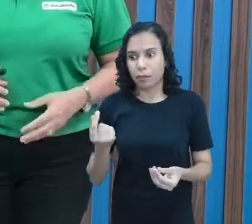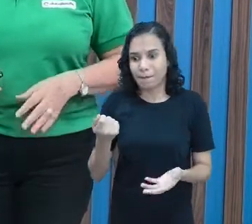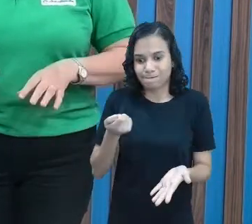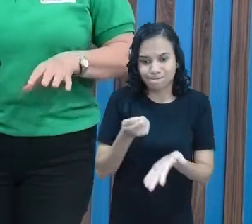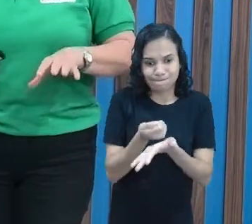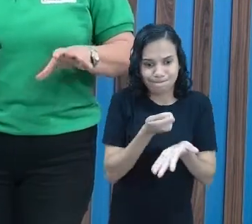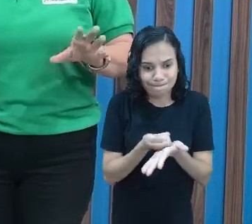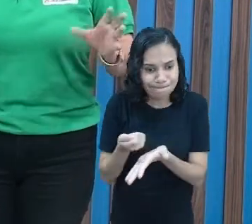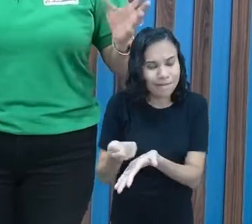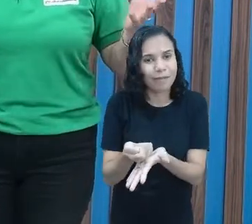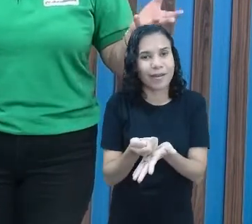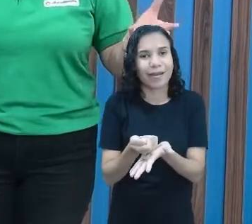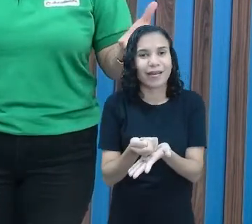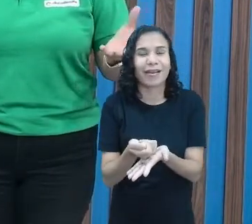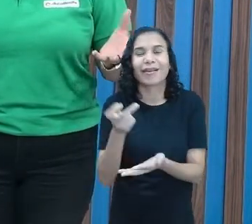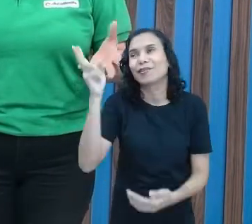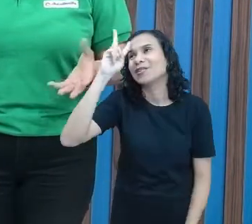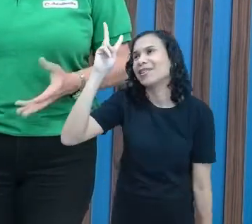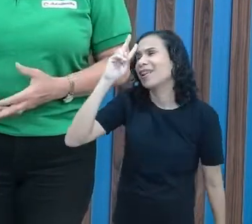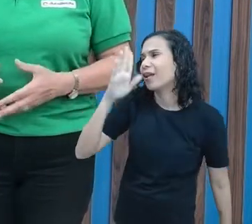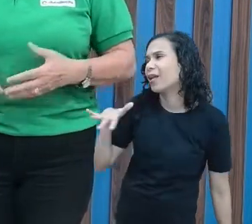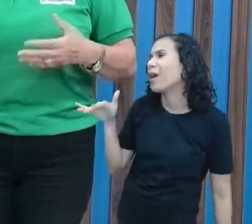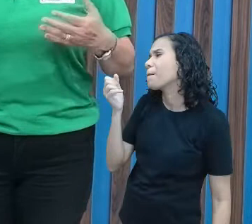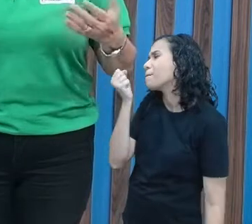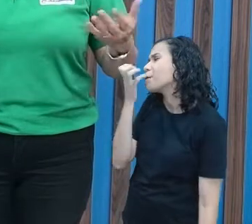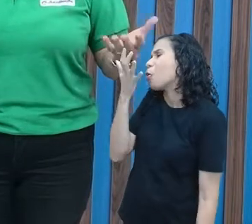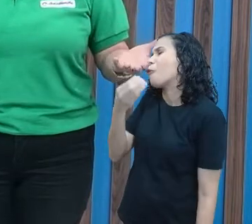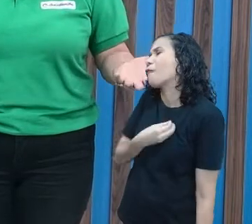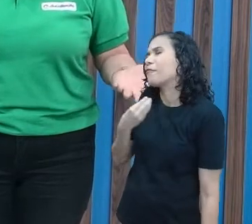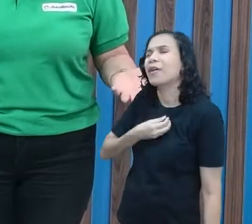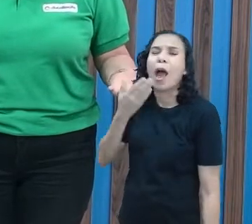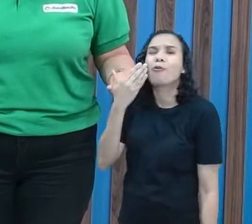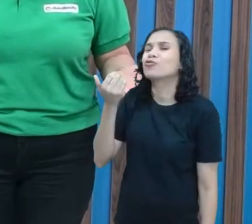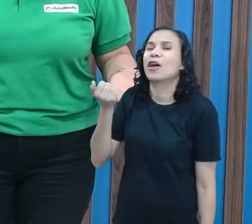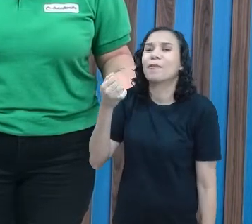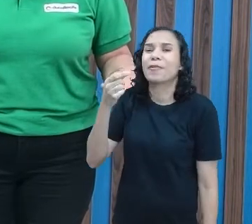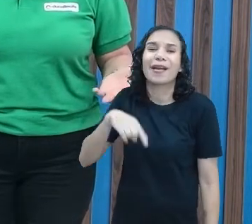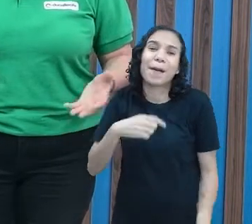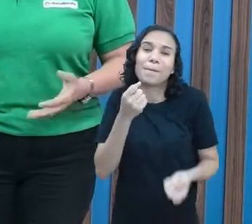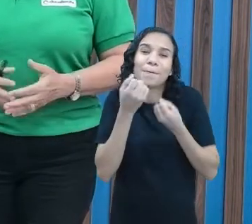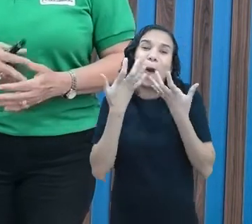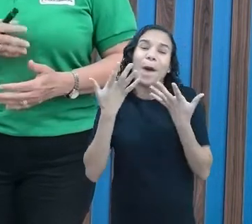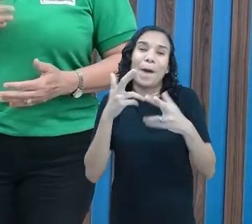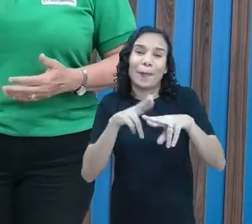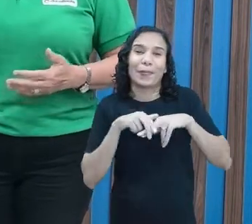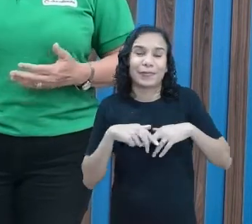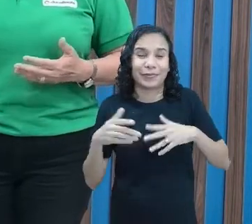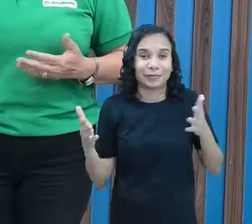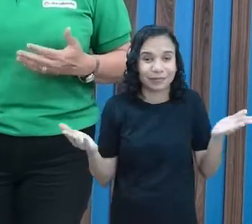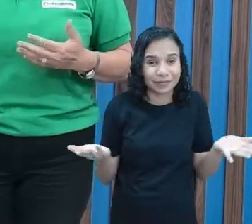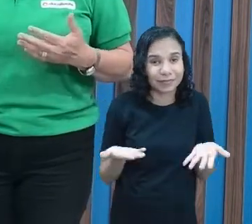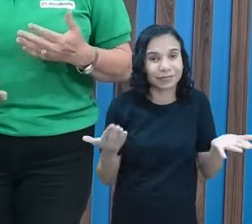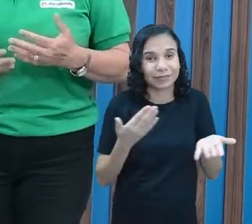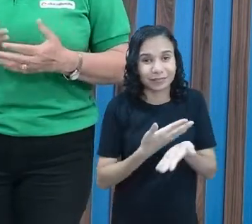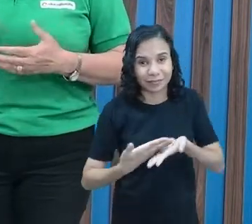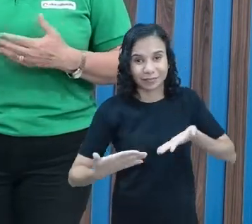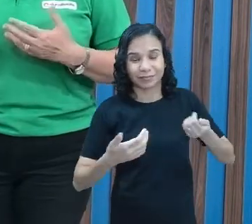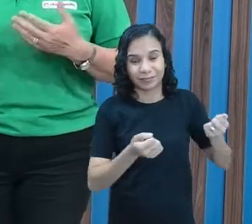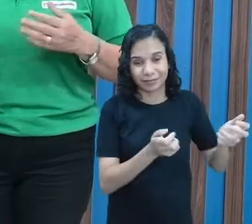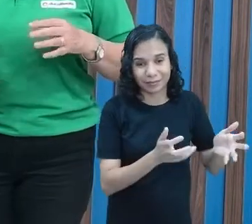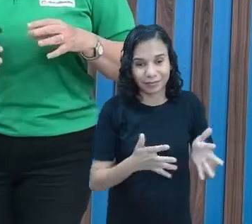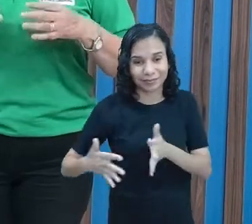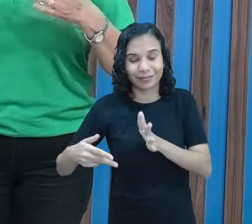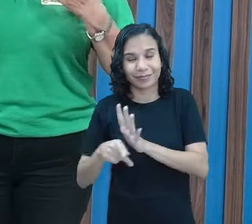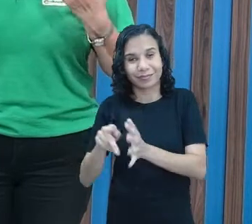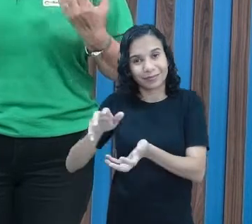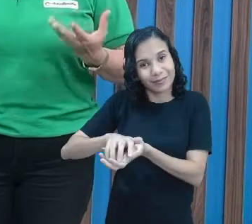pagar, aquela fase de infância tão boa que passamos, nem sabíamos que era tão boa. E aí vem aquela fase de